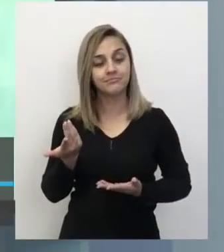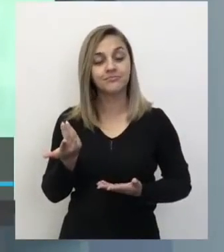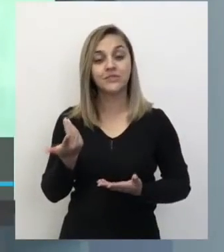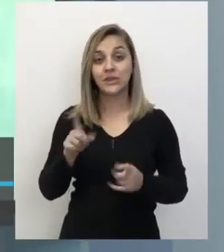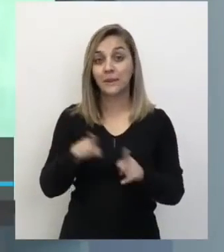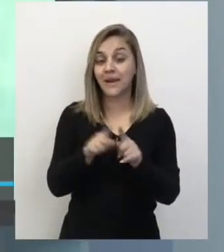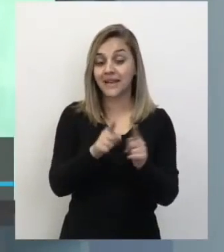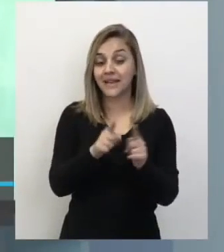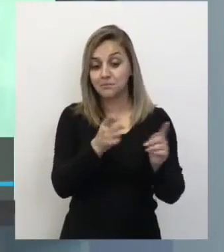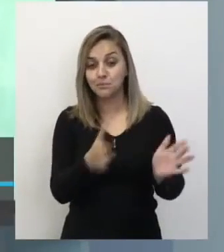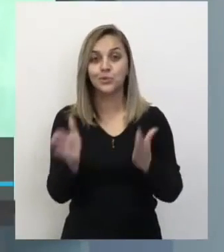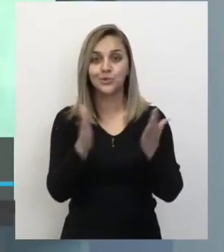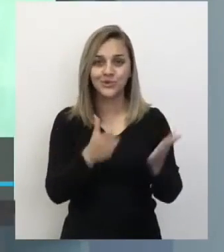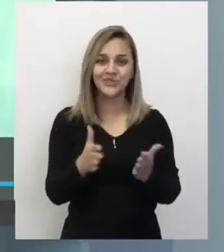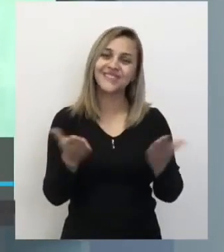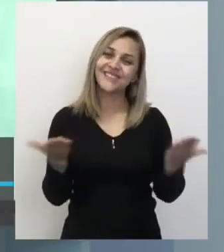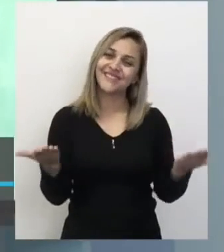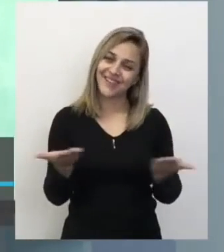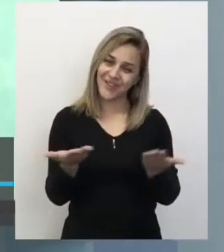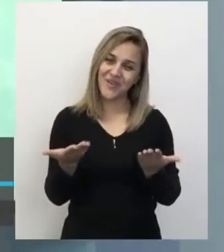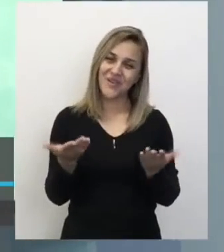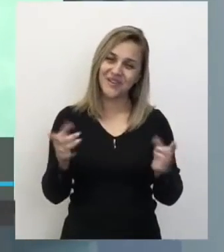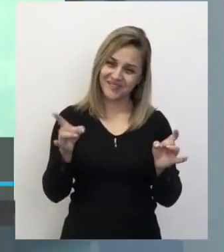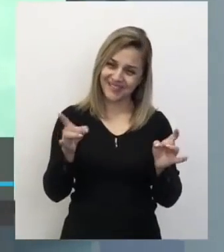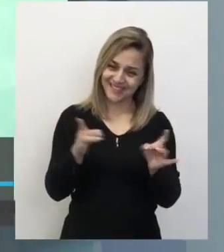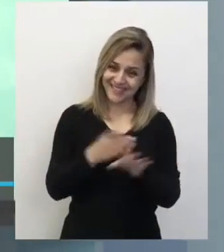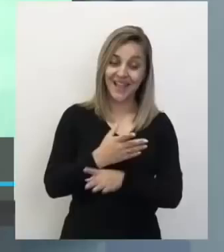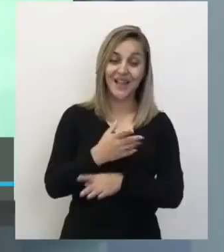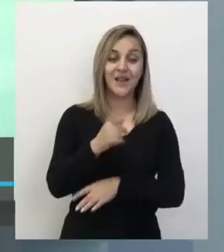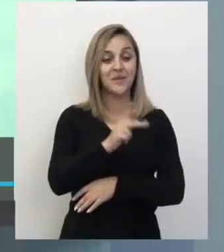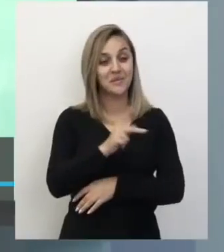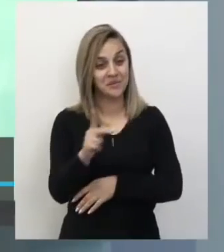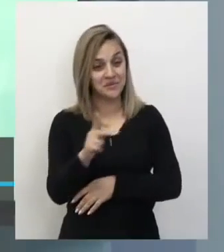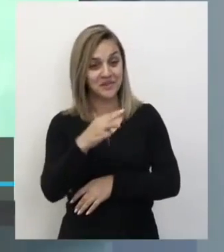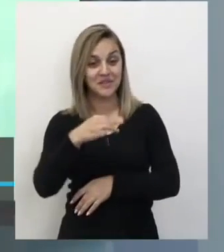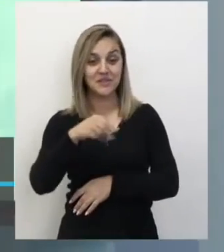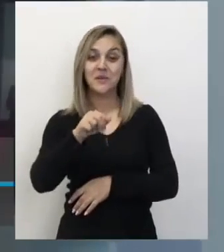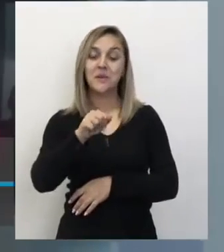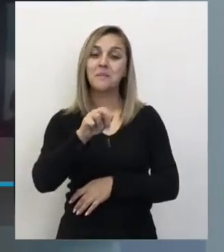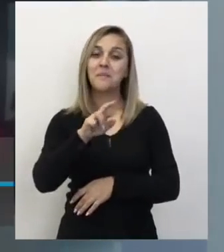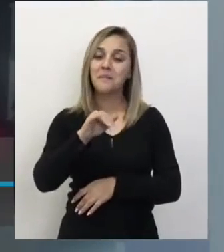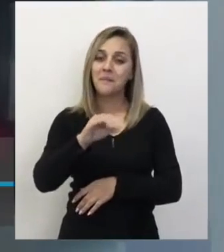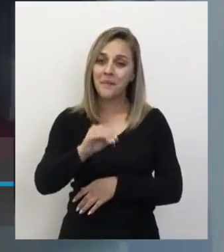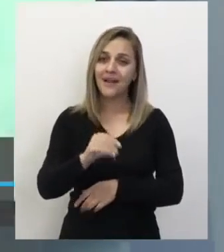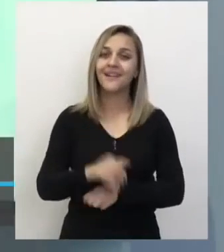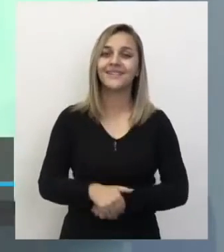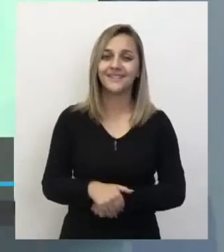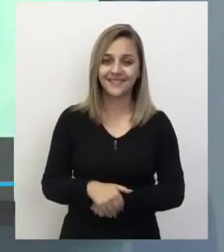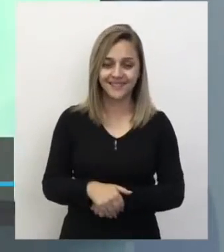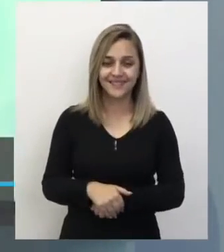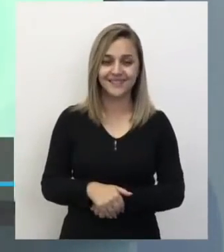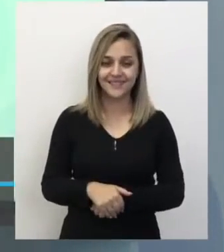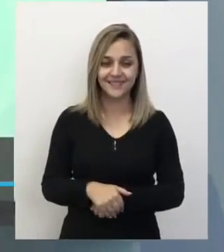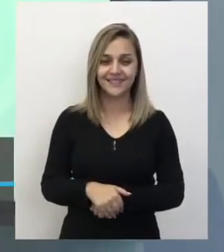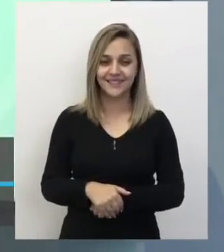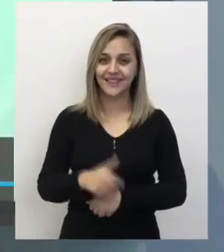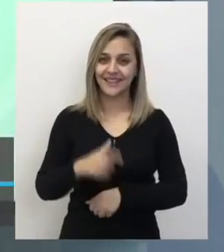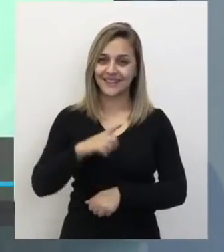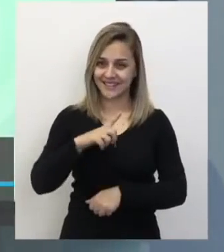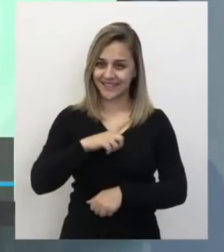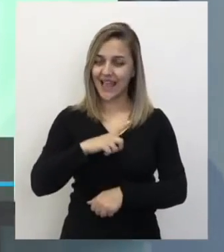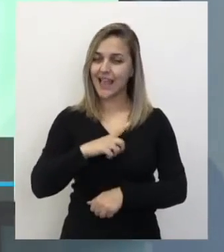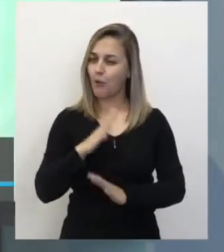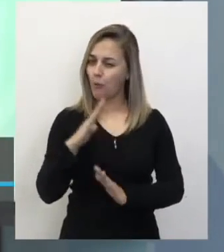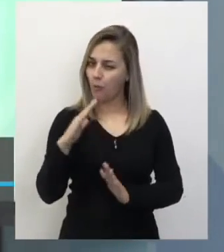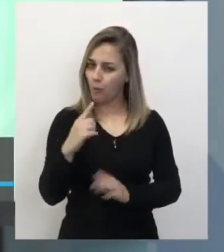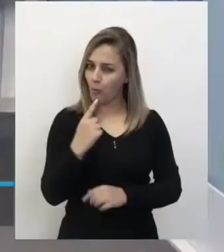Tá bom? Bom, eu vou ter que ficar por aqui. O professor Magno sempre tem, né, um último recadinho aí